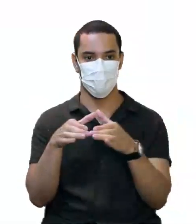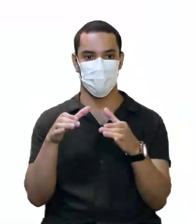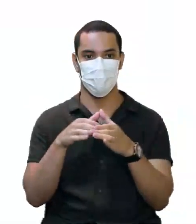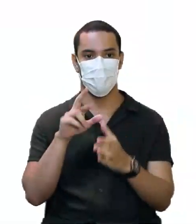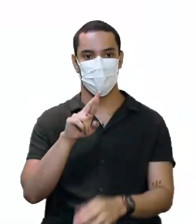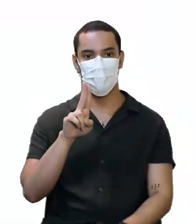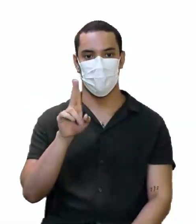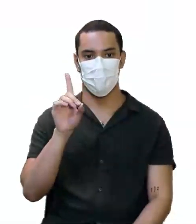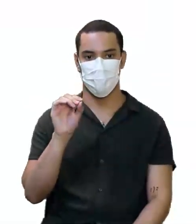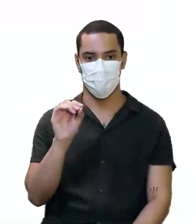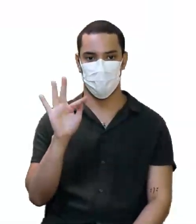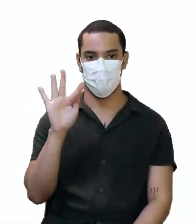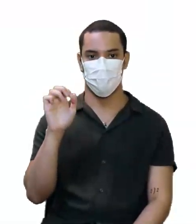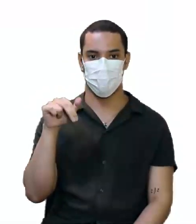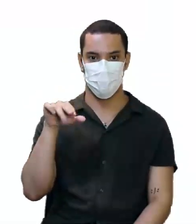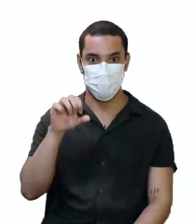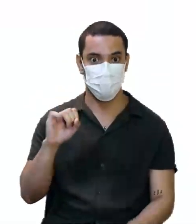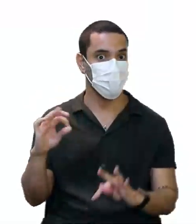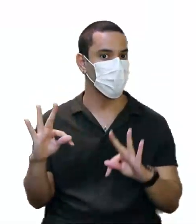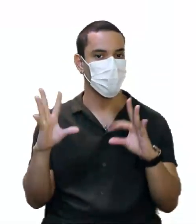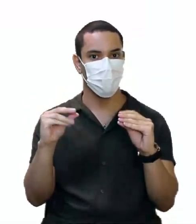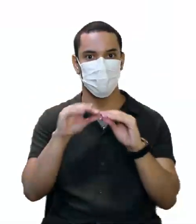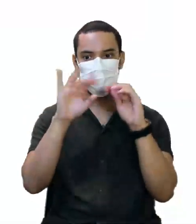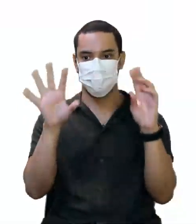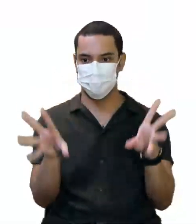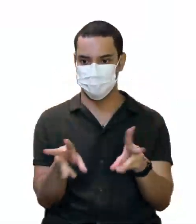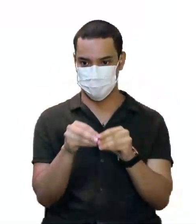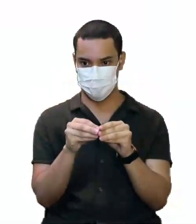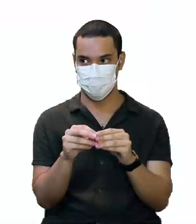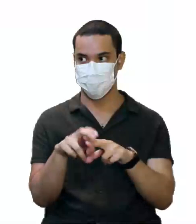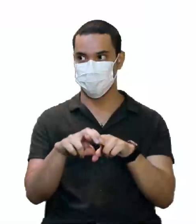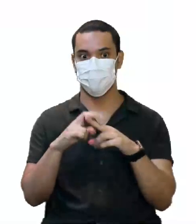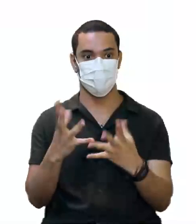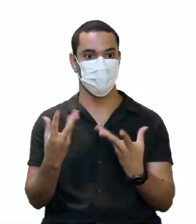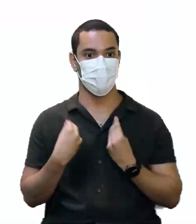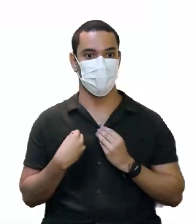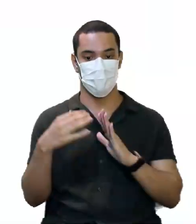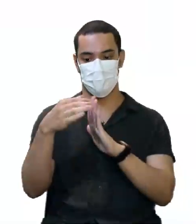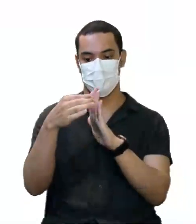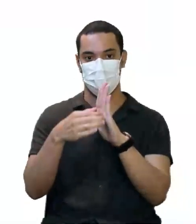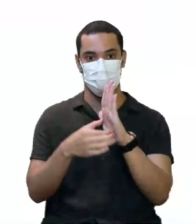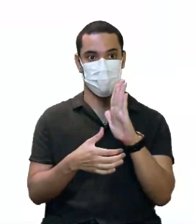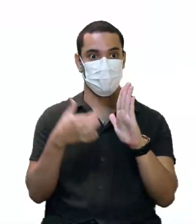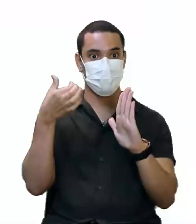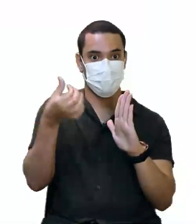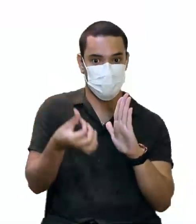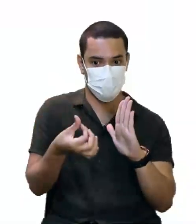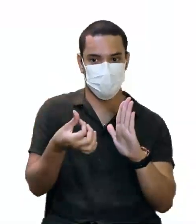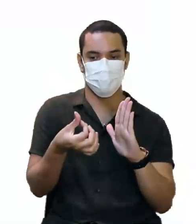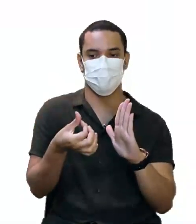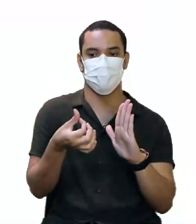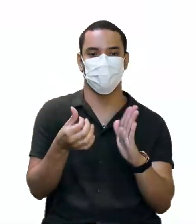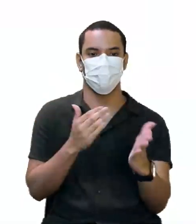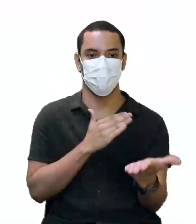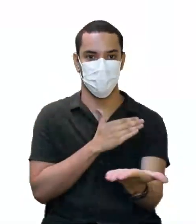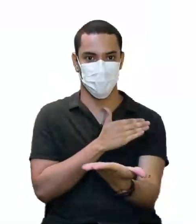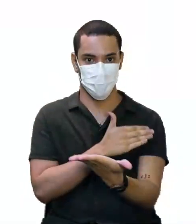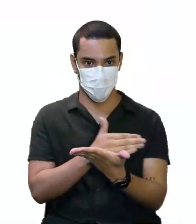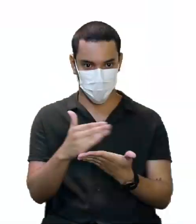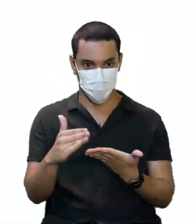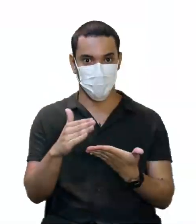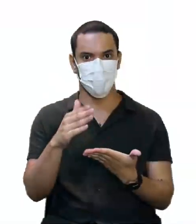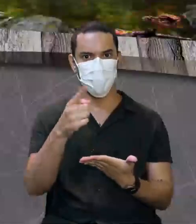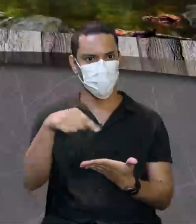outros, né? Homo habilis, erectus, ergastus, enfim. Então foram essas 6 espécies que nós temos aí a